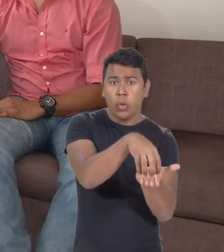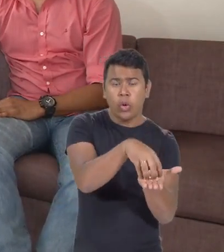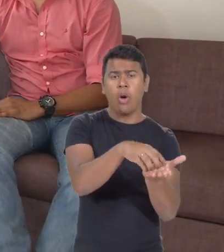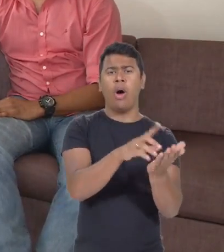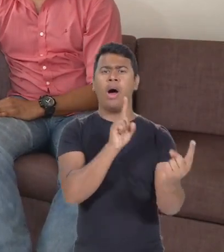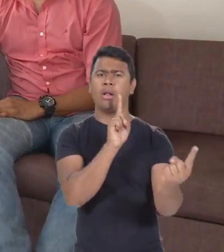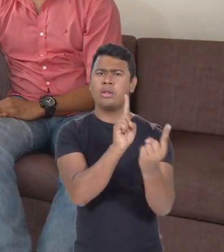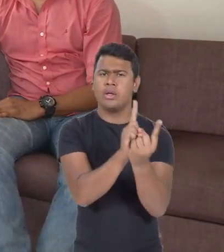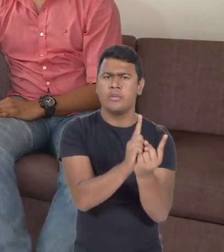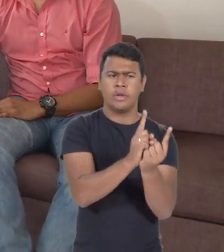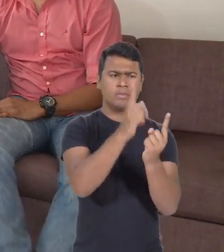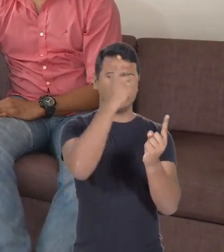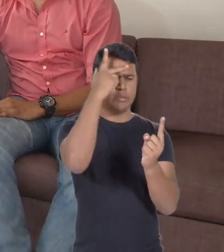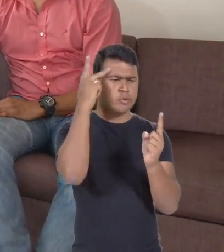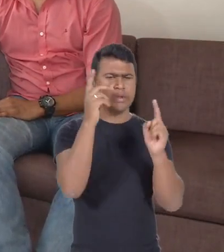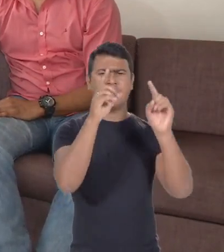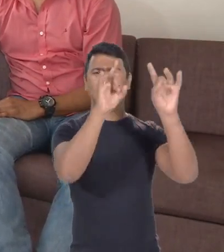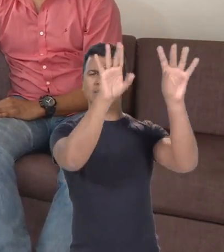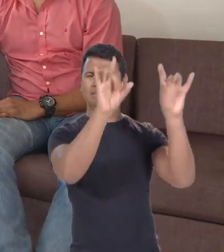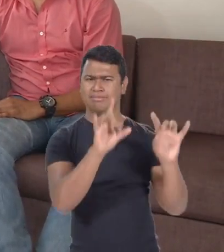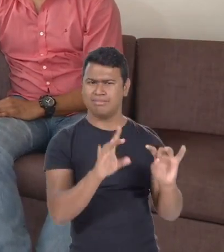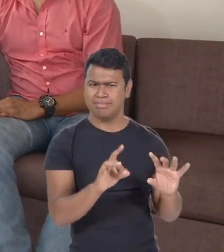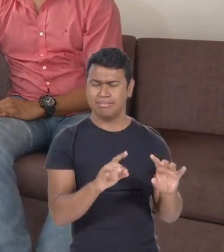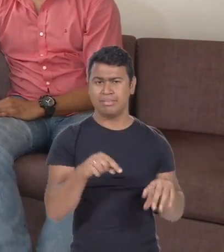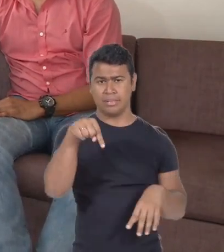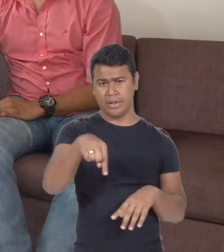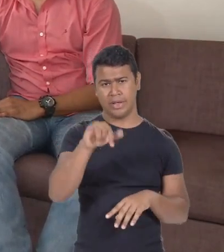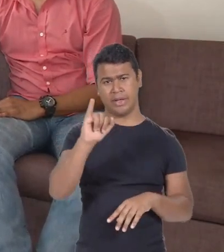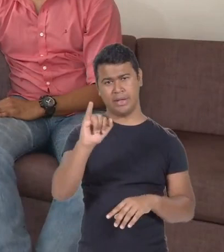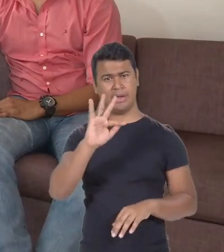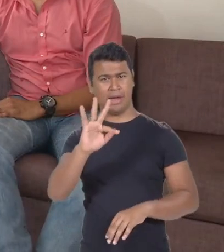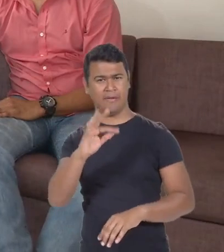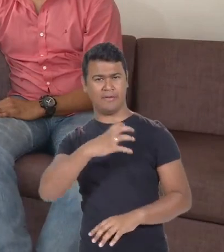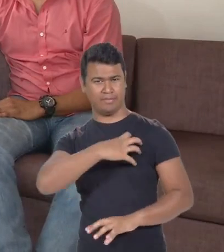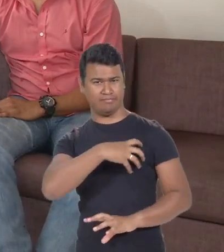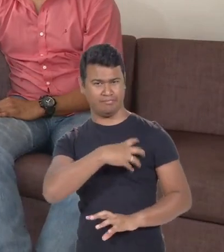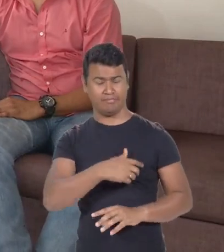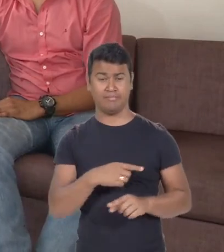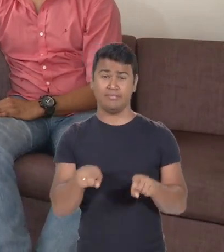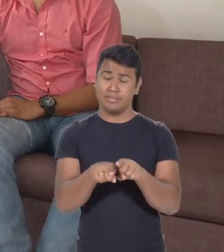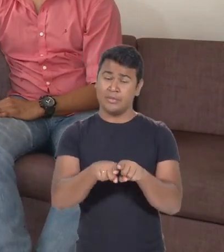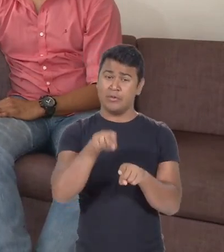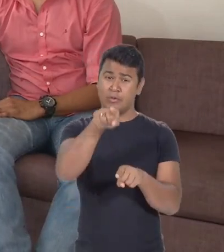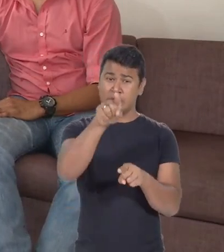Atendimento a Pessoas com Necessidades Específicas do EF Sertão. Agradecemos também a você que ficou com a